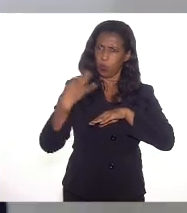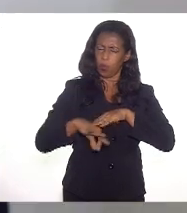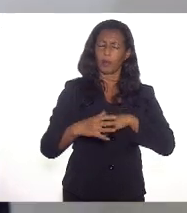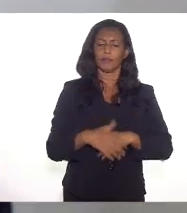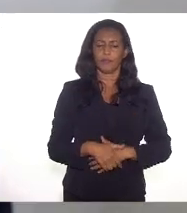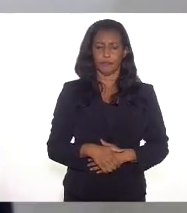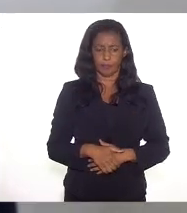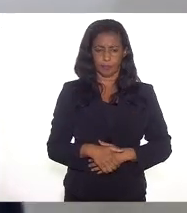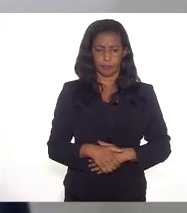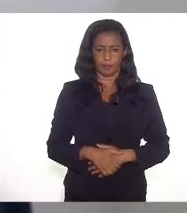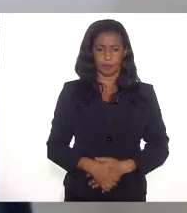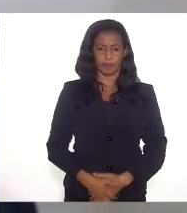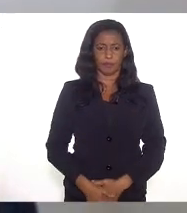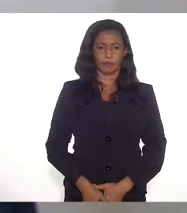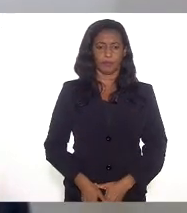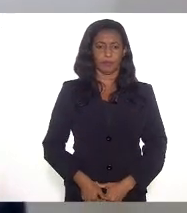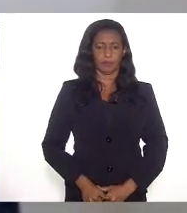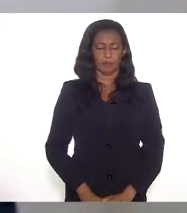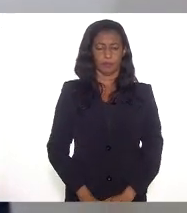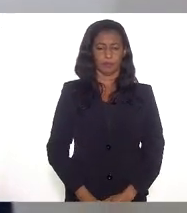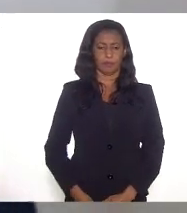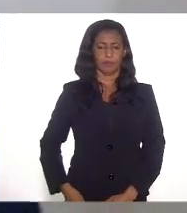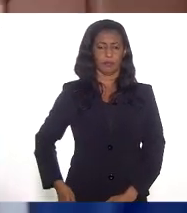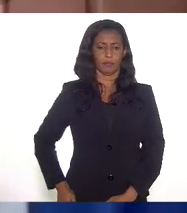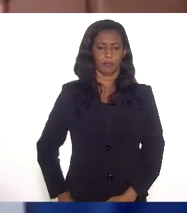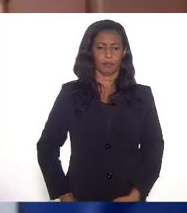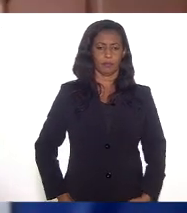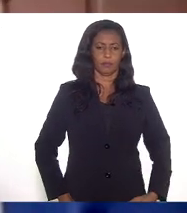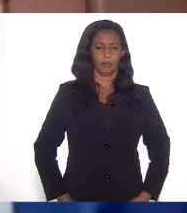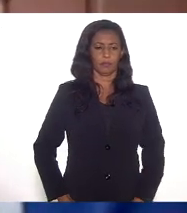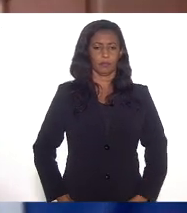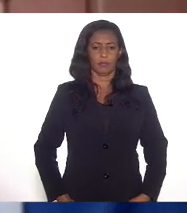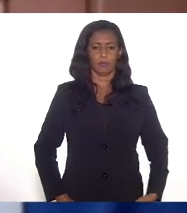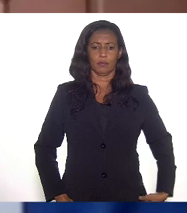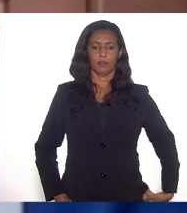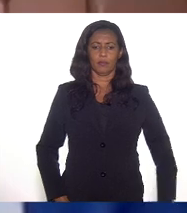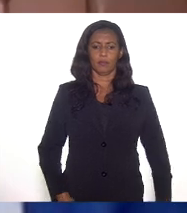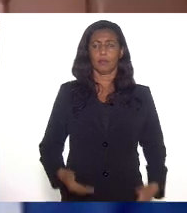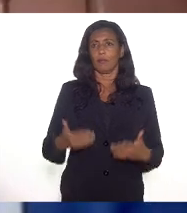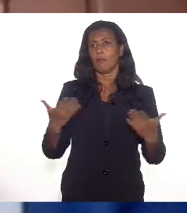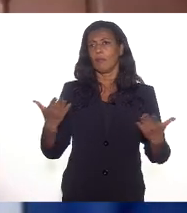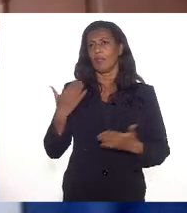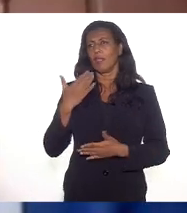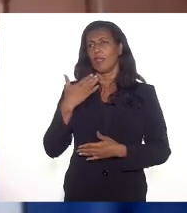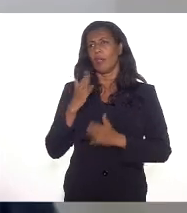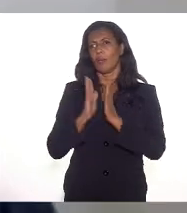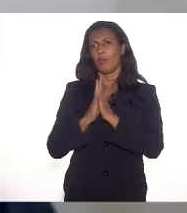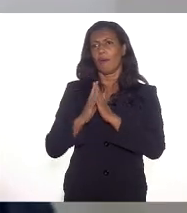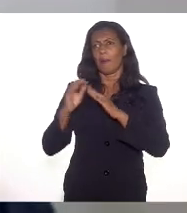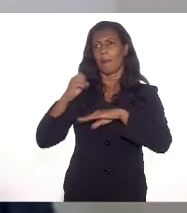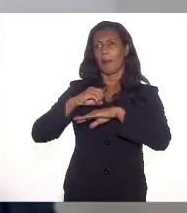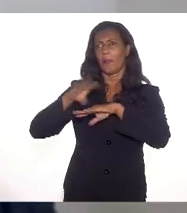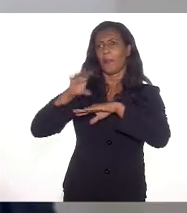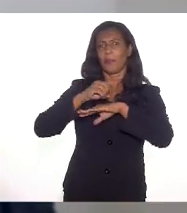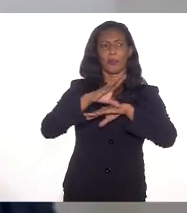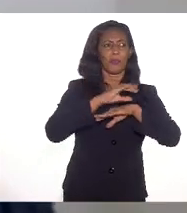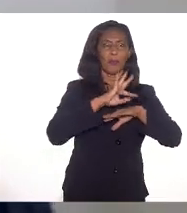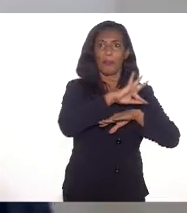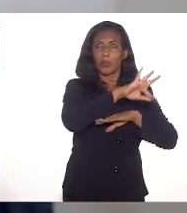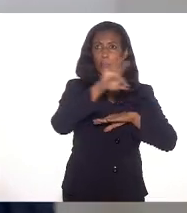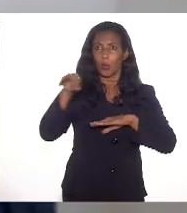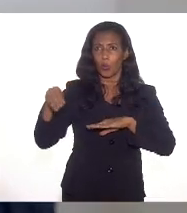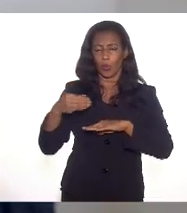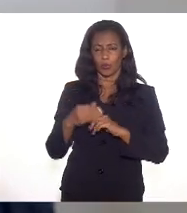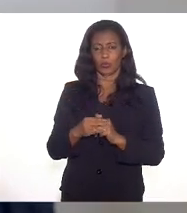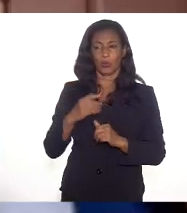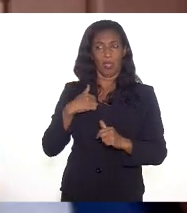Ok, não era esse caminho. Presidente, só para pedir que enviasse o substitutivo para todo mundo. Vai mandar. Sem problema. Eu